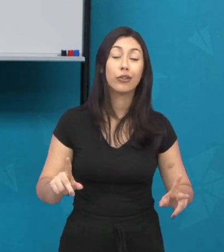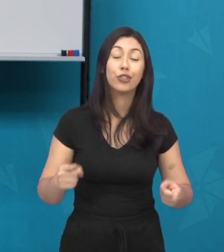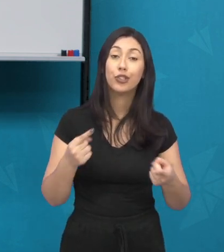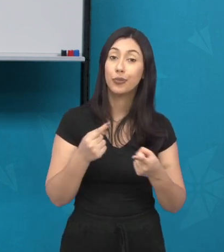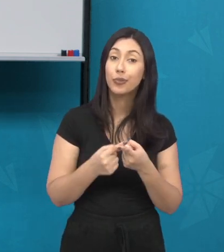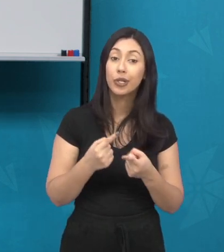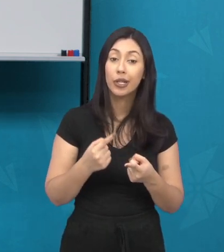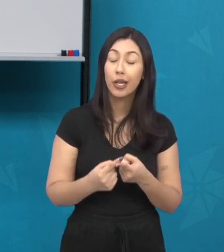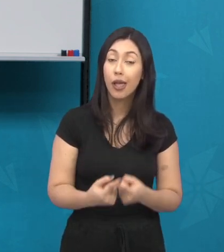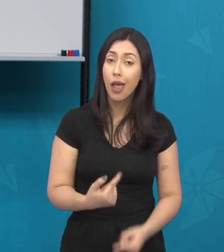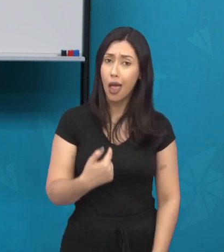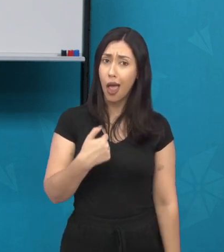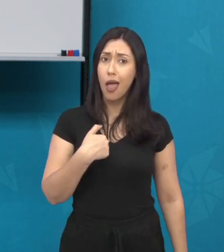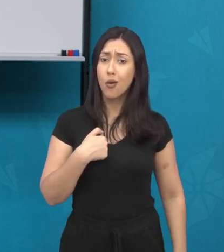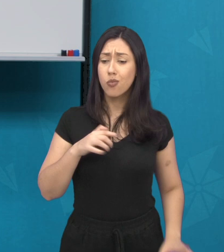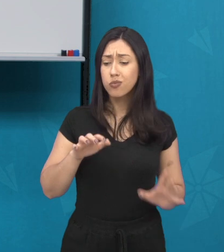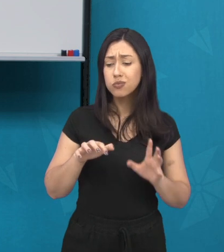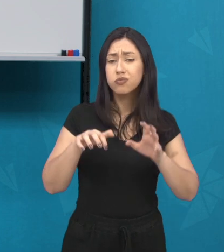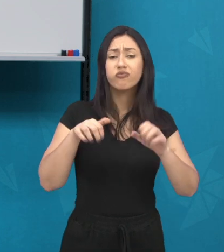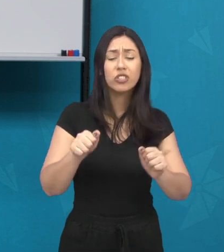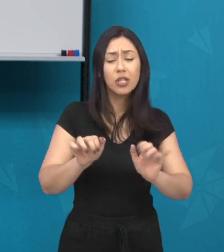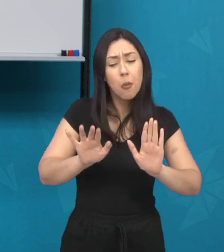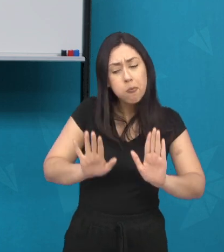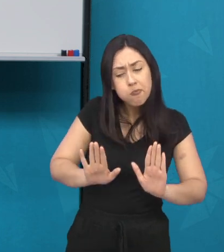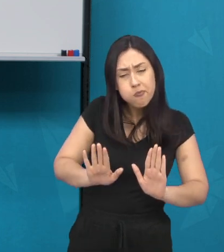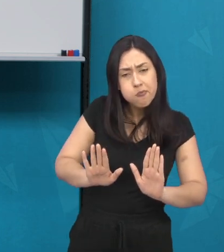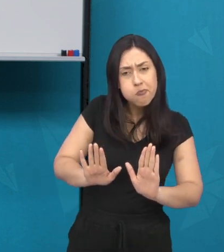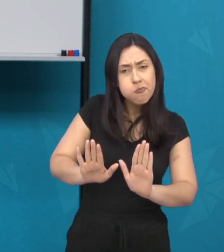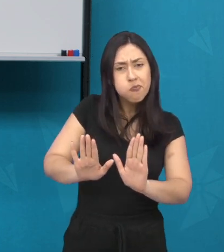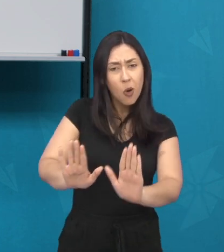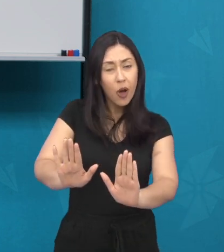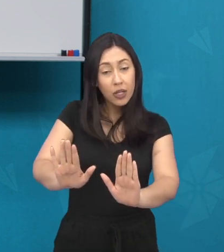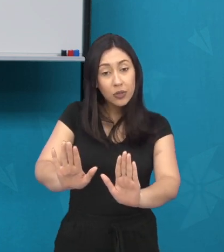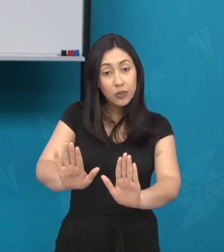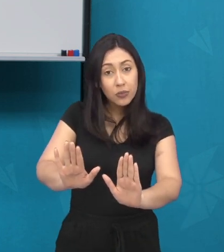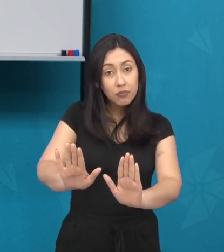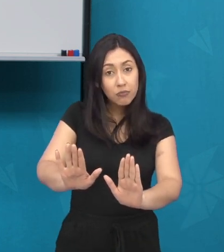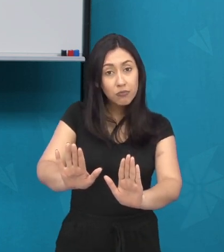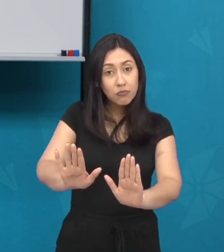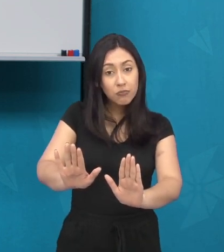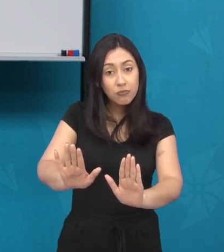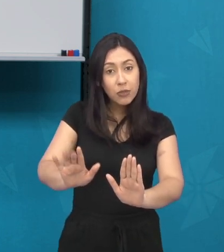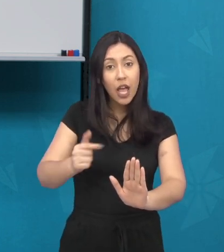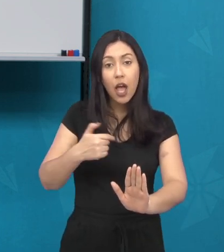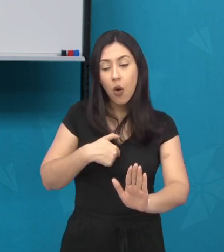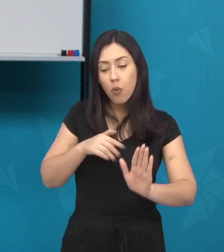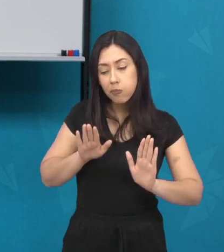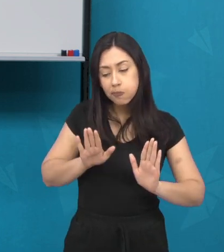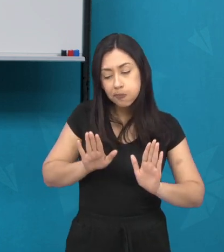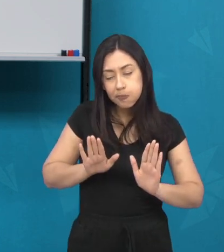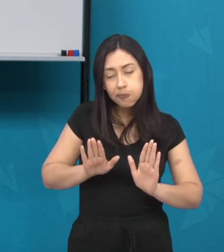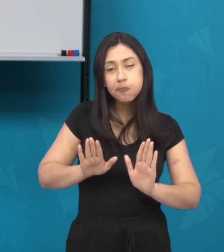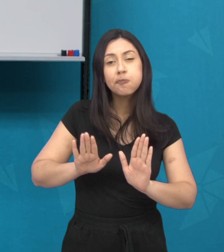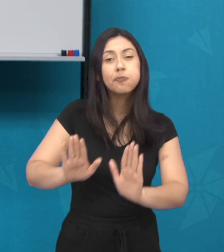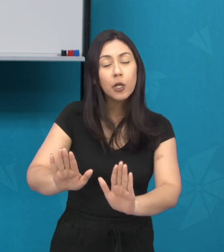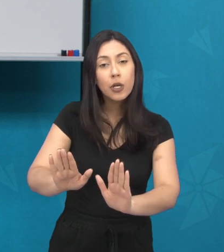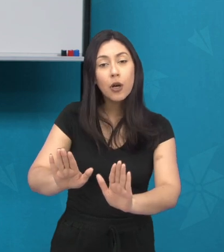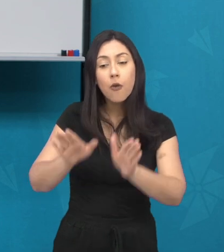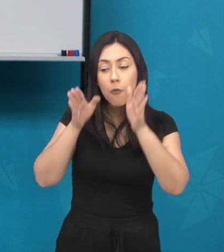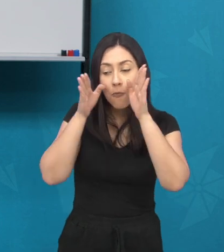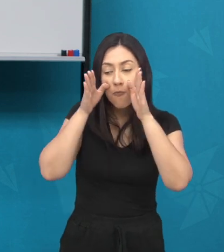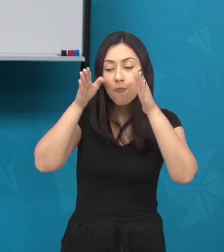quê a força que eu aplico aqui é parte dessa força entre aspas gasta essa força